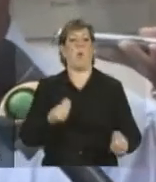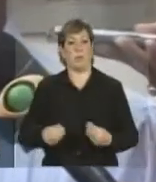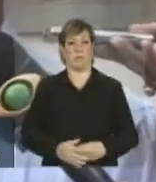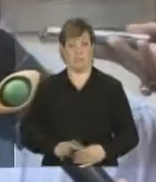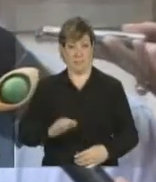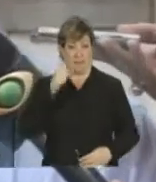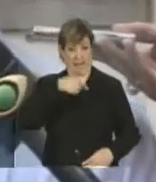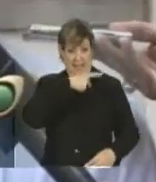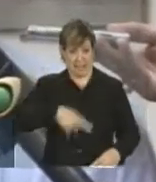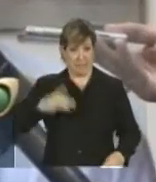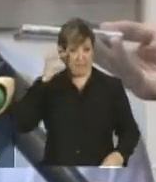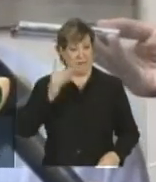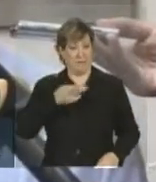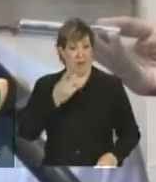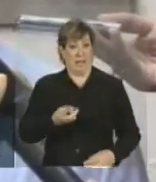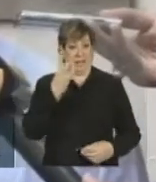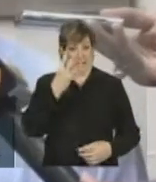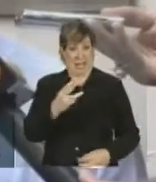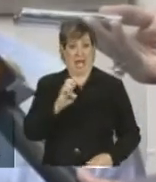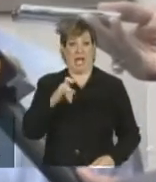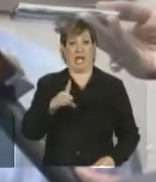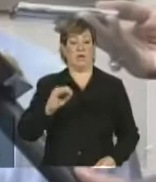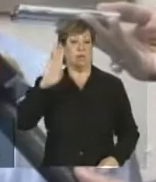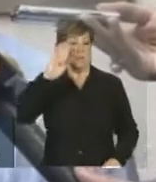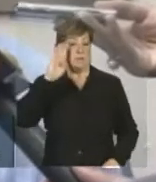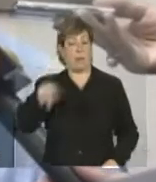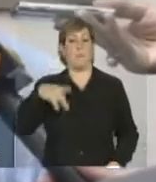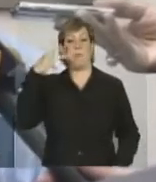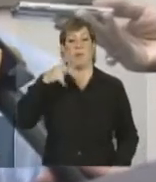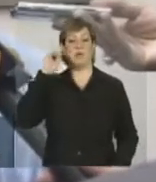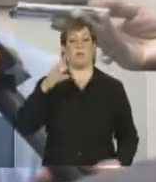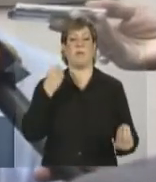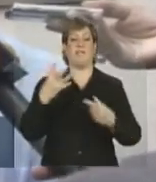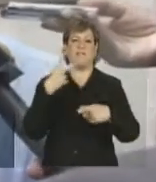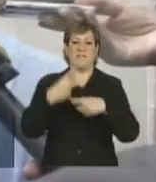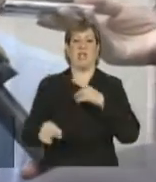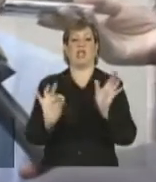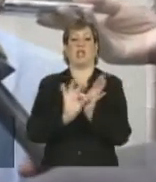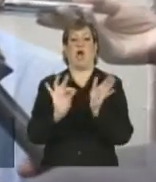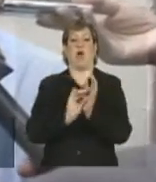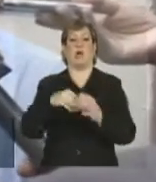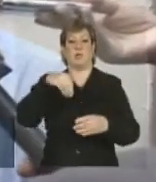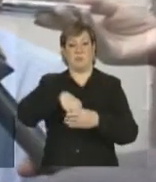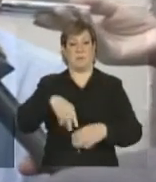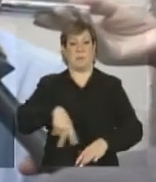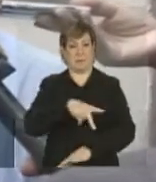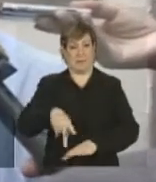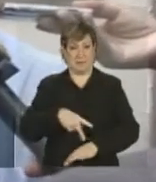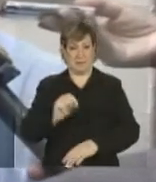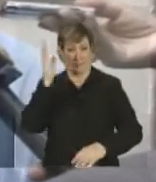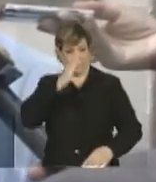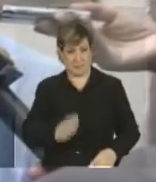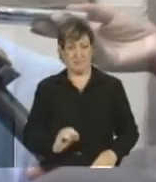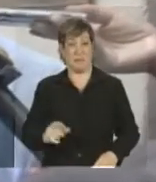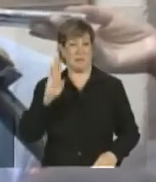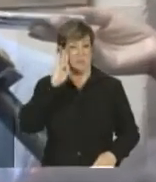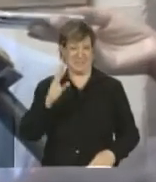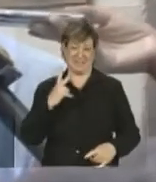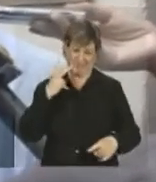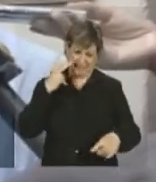reafirmou os três eixos fundamentais da política em relação às drogas no Brasil. Primeiro, o combate implacável ao